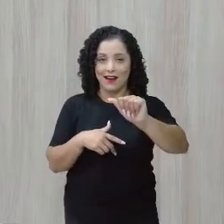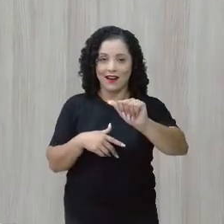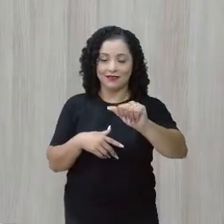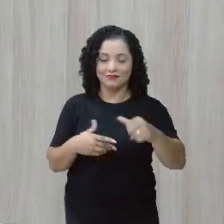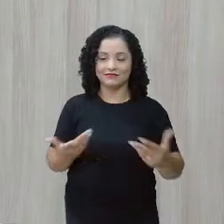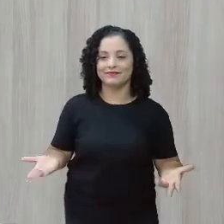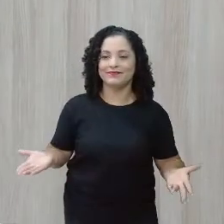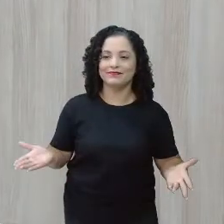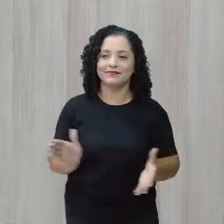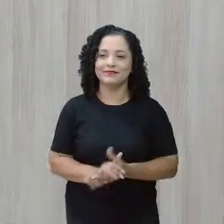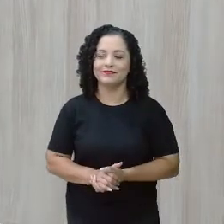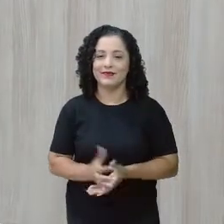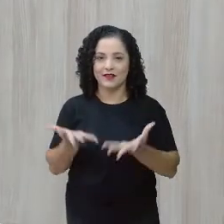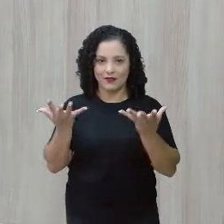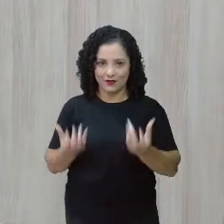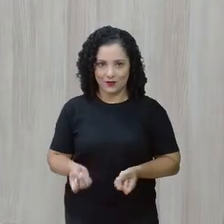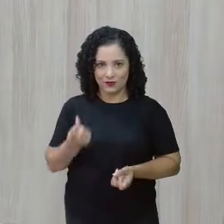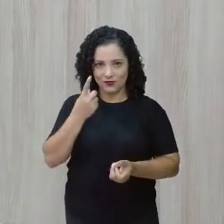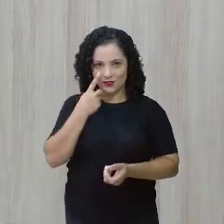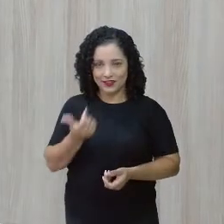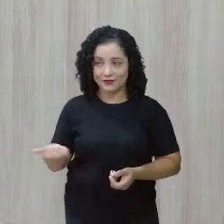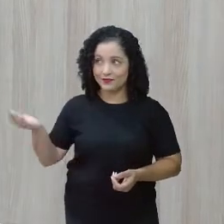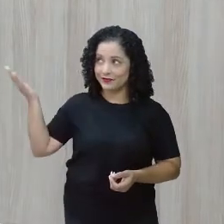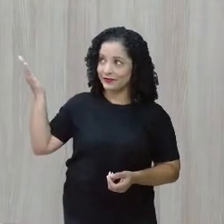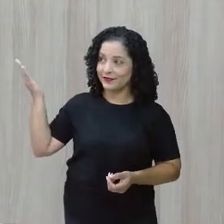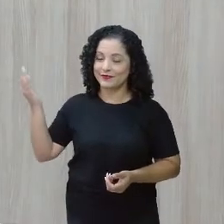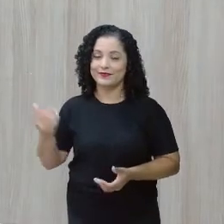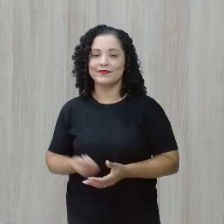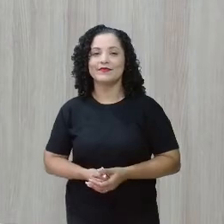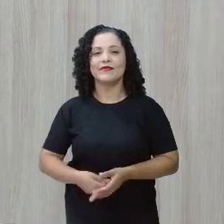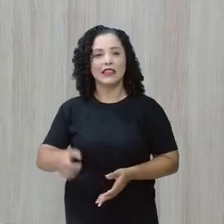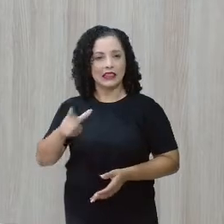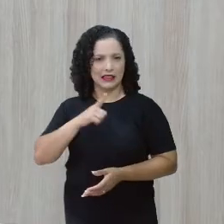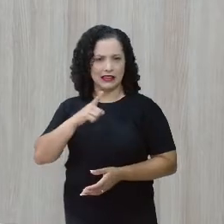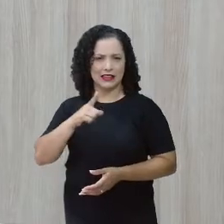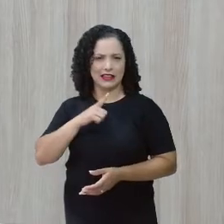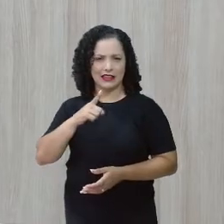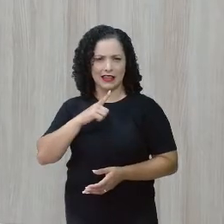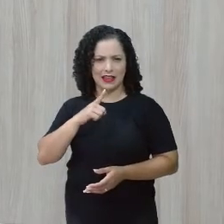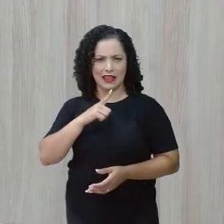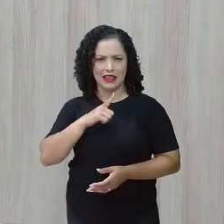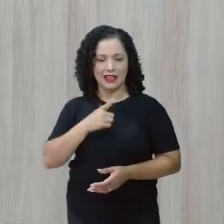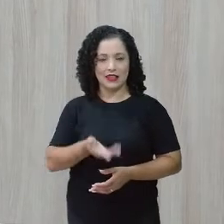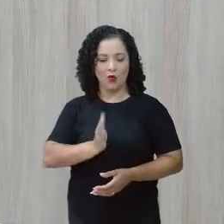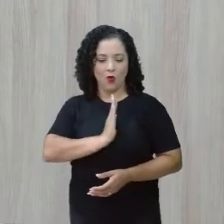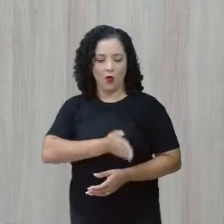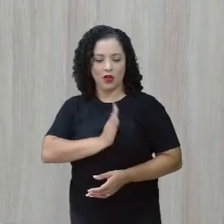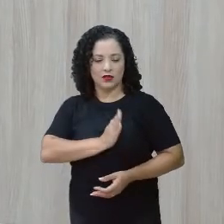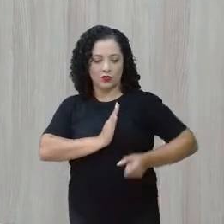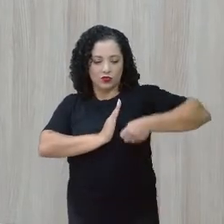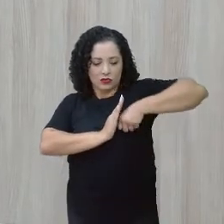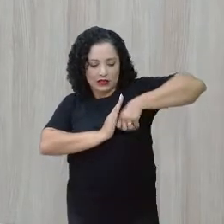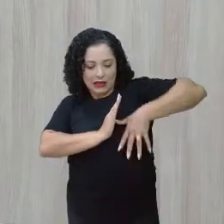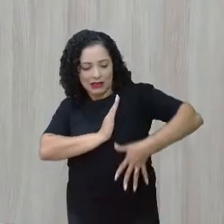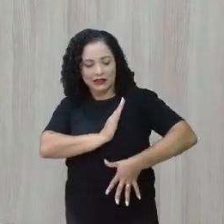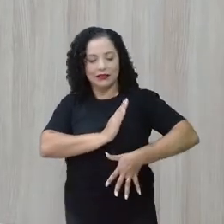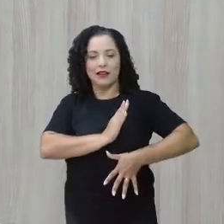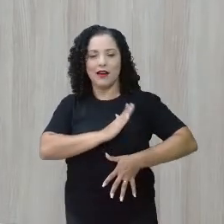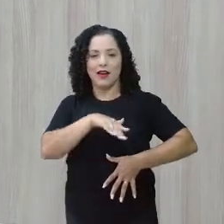Né? Então, vamos ver aqui a questão. Então, eu tenho a questão aí da saída do coração.